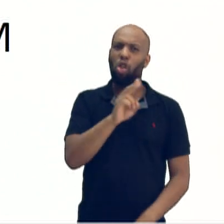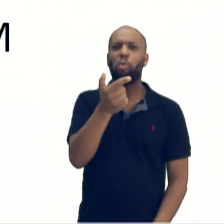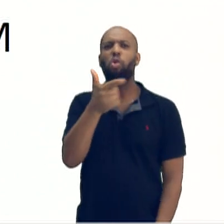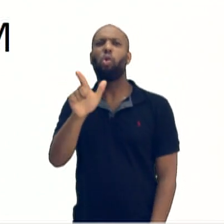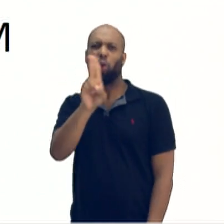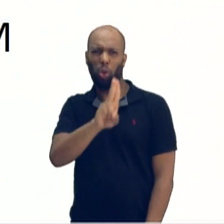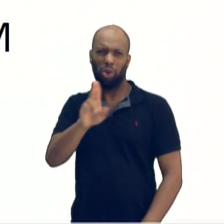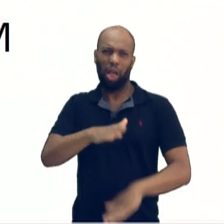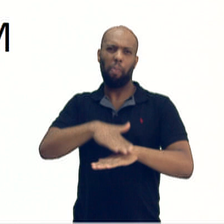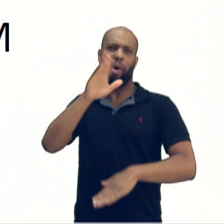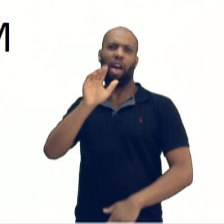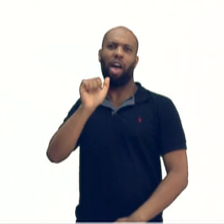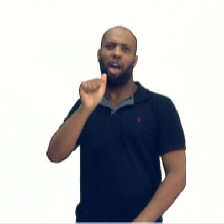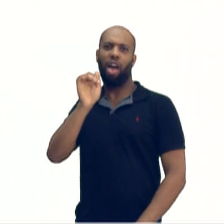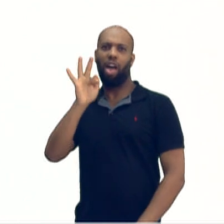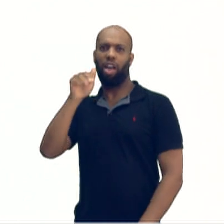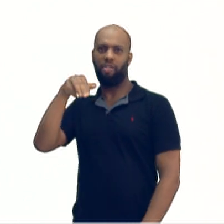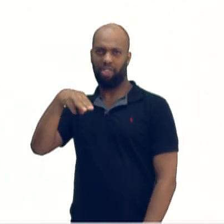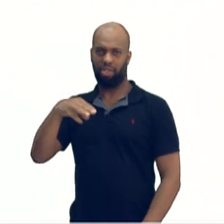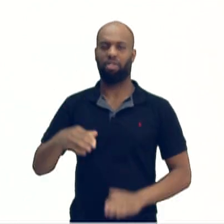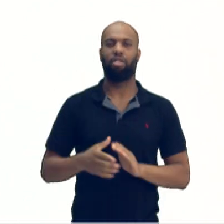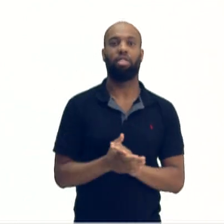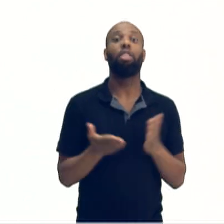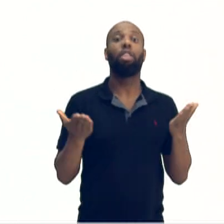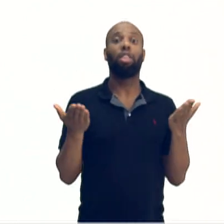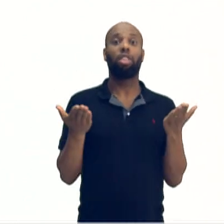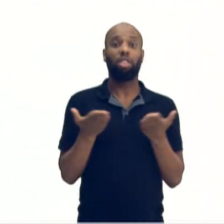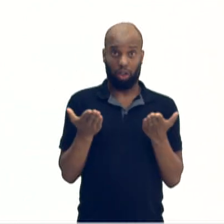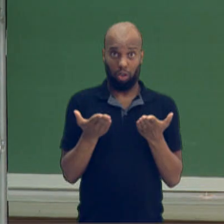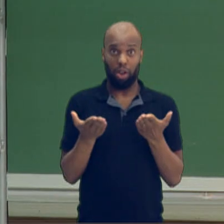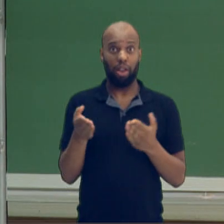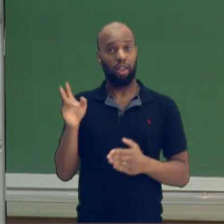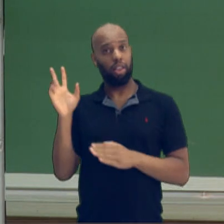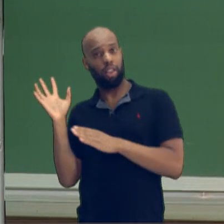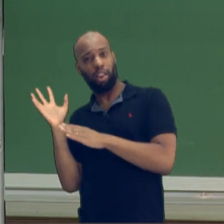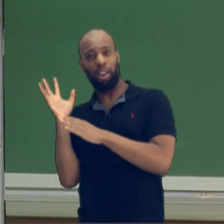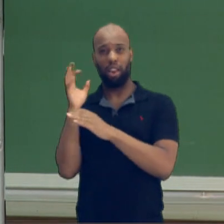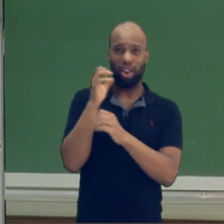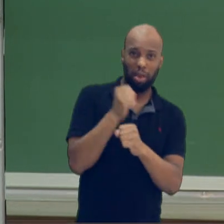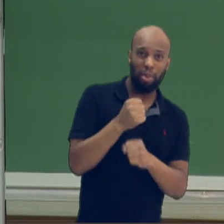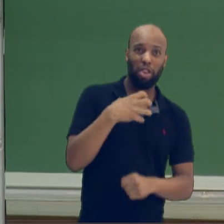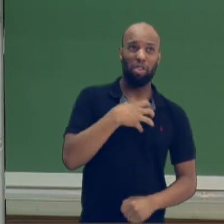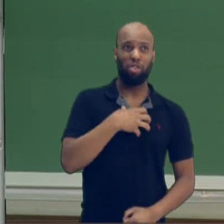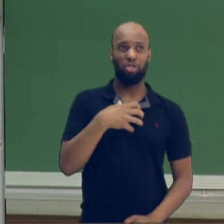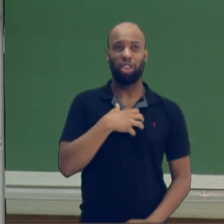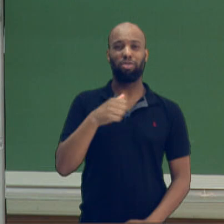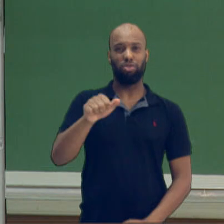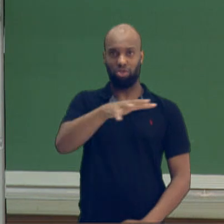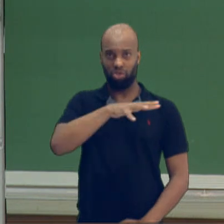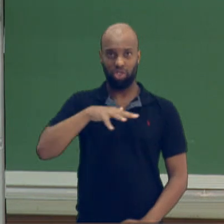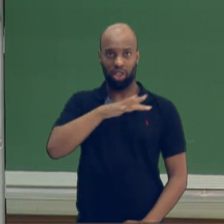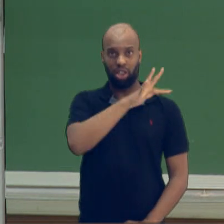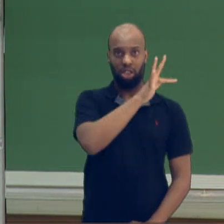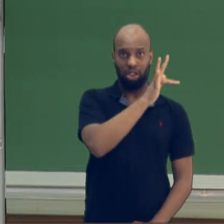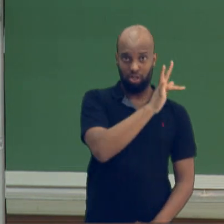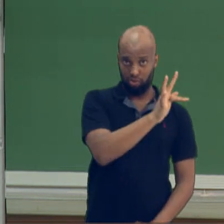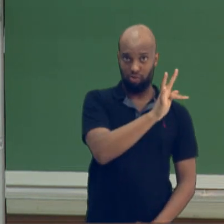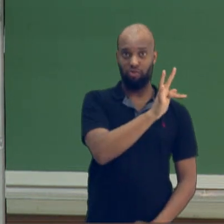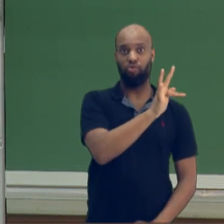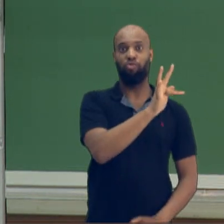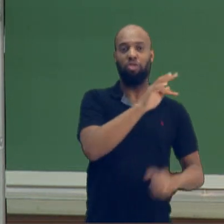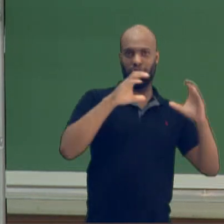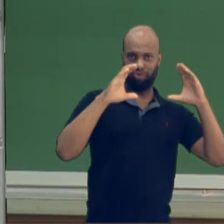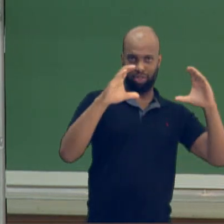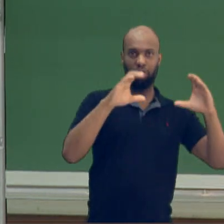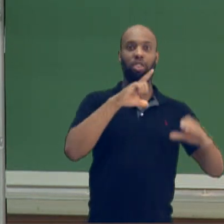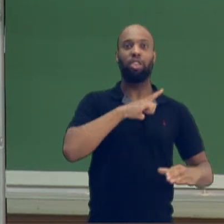não esquece mais isso agora. Bom, para a gente relembrar, então, a forma geral da função afim ou função polinomial,